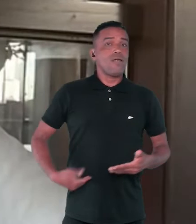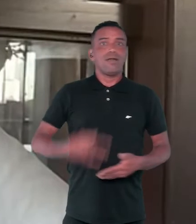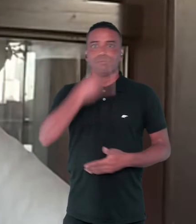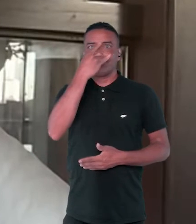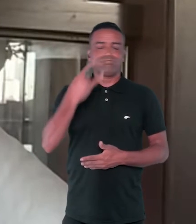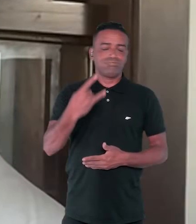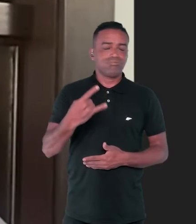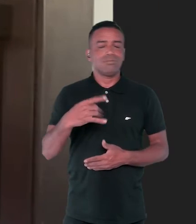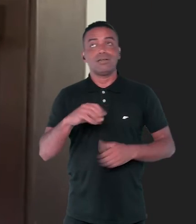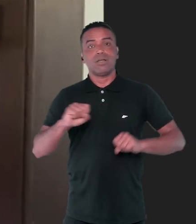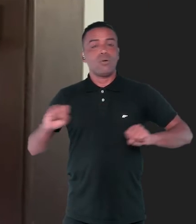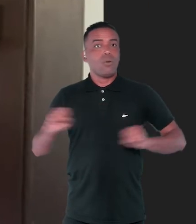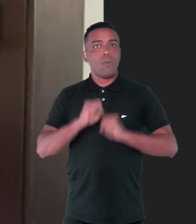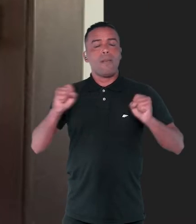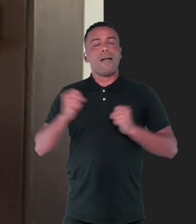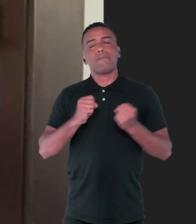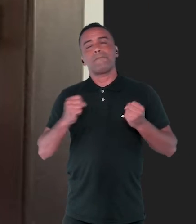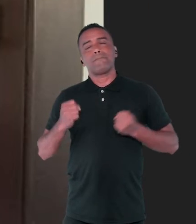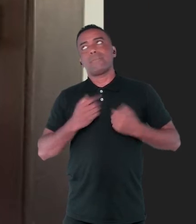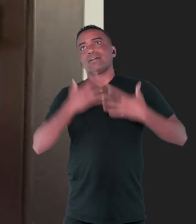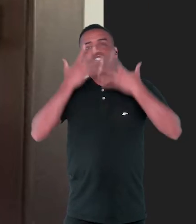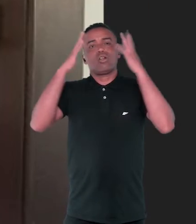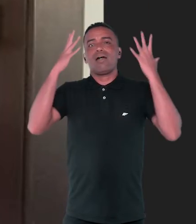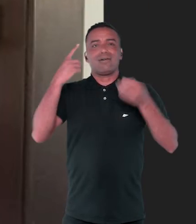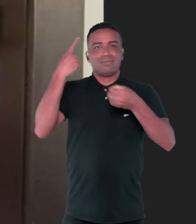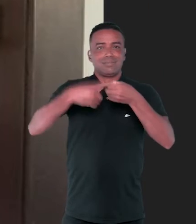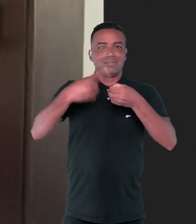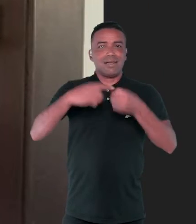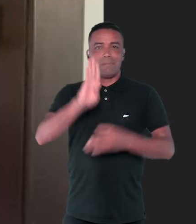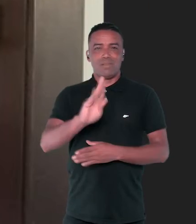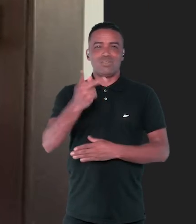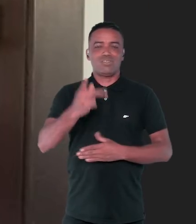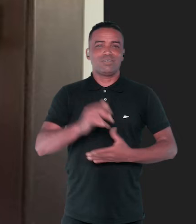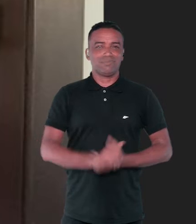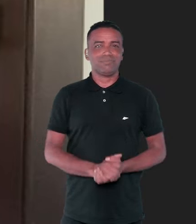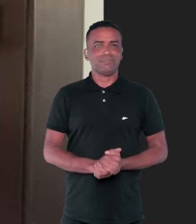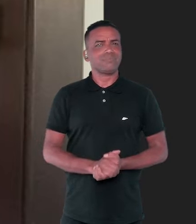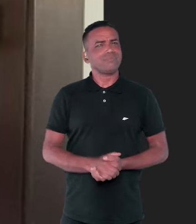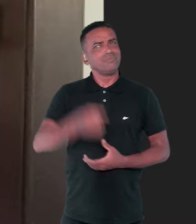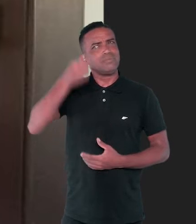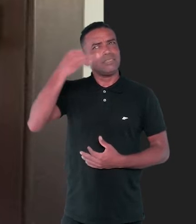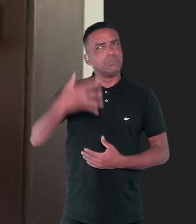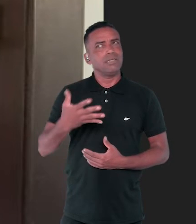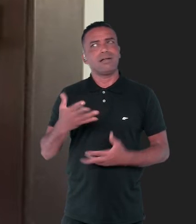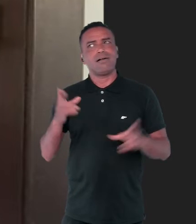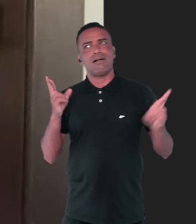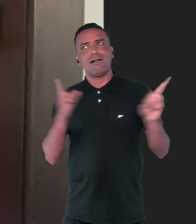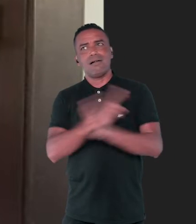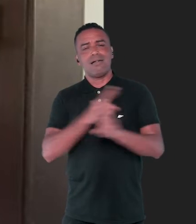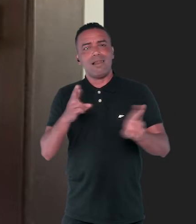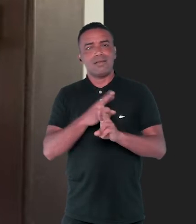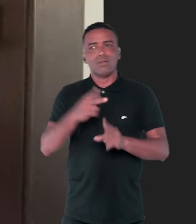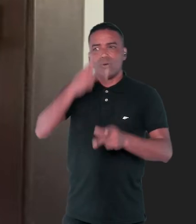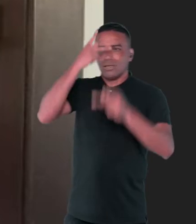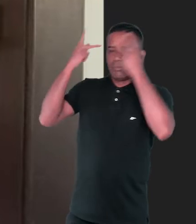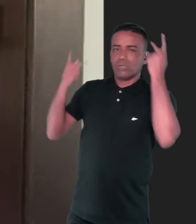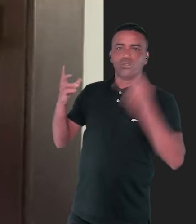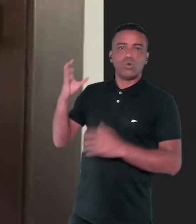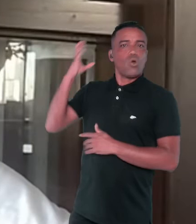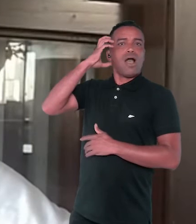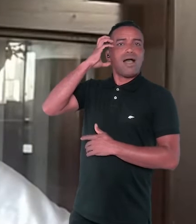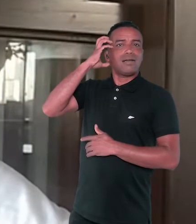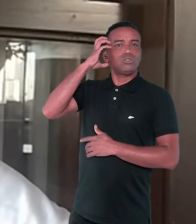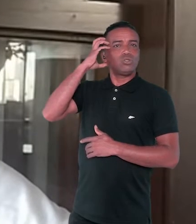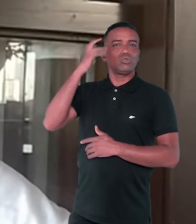Eu sou muito apaixonado com Belo Horizonte, por exemplo. Vou falar um pouquinho da sua relação com os ouvintes,